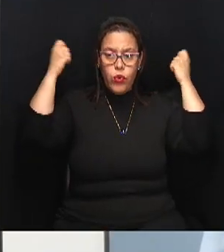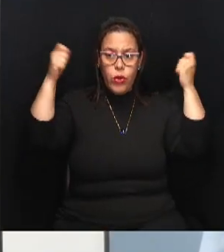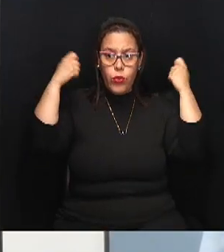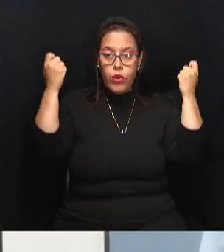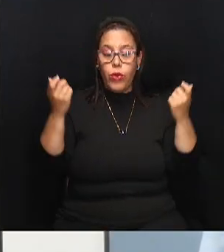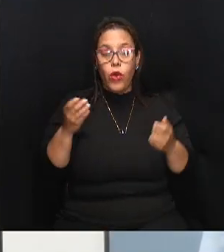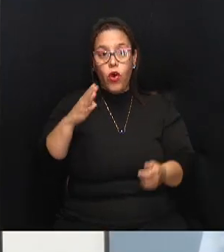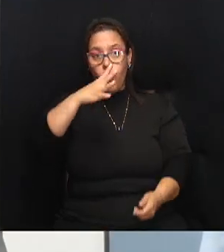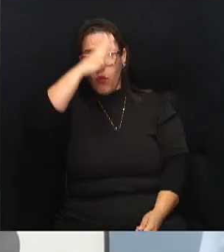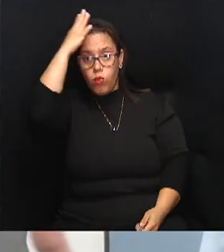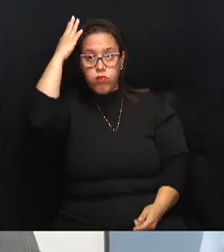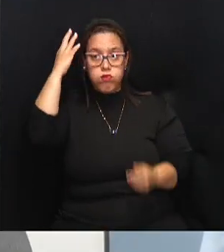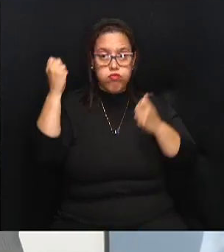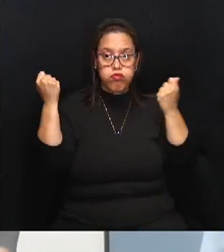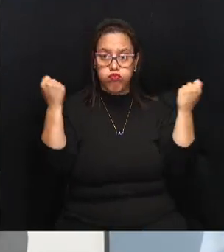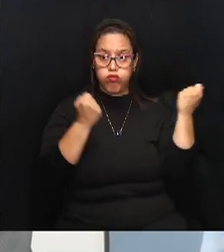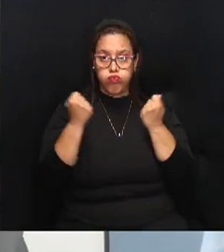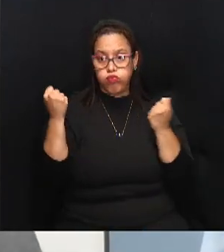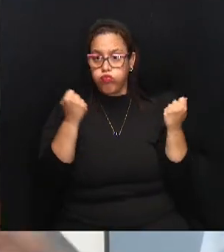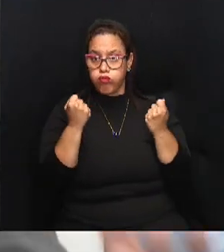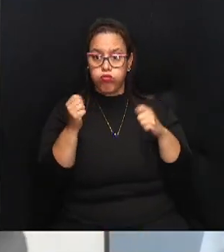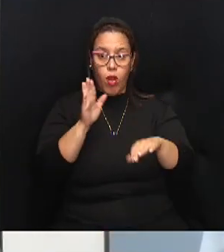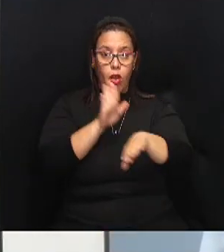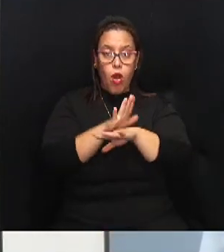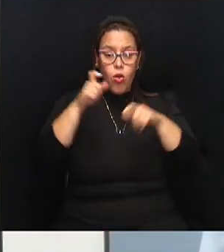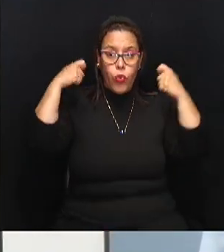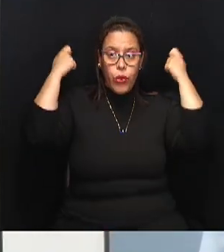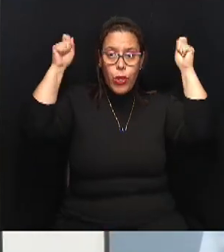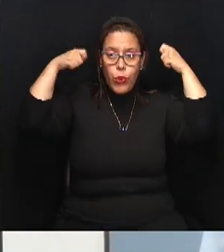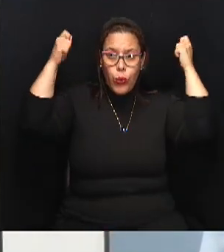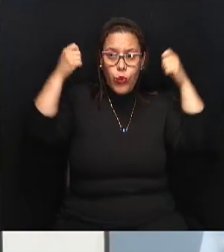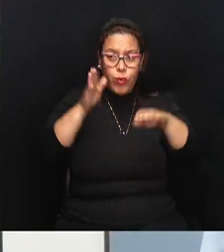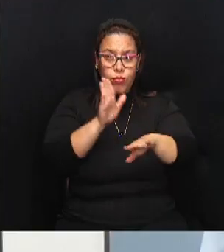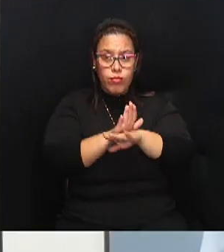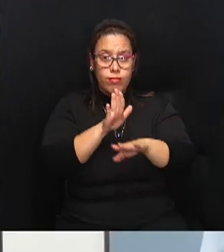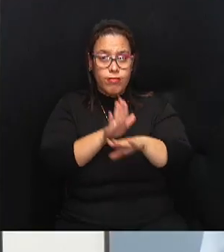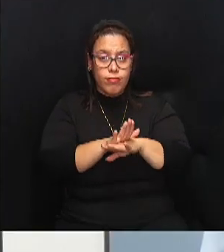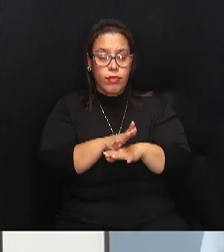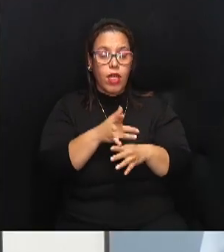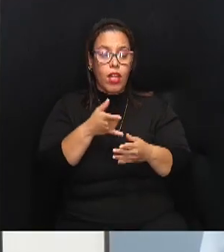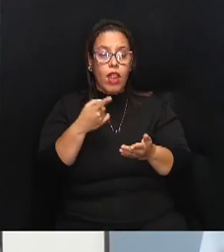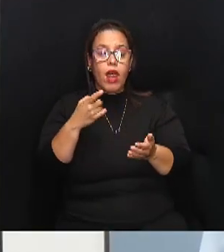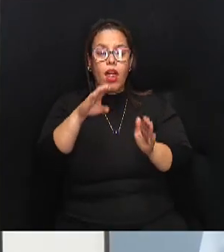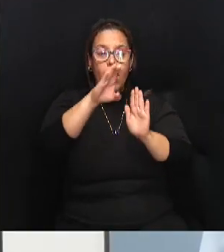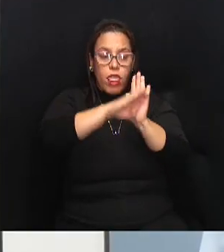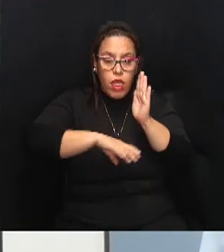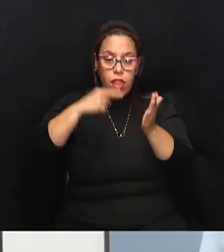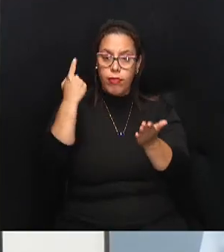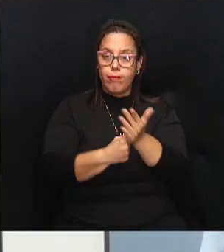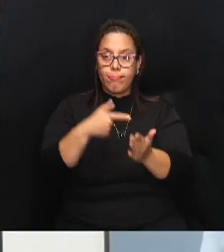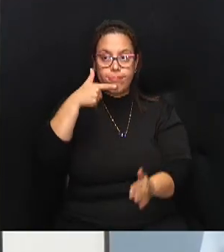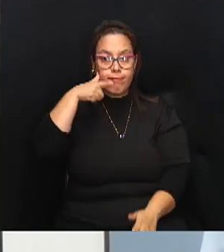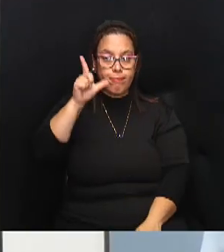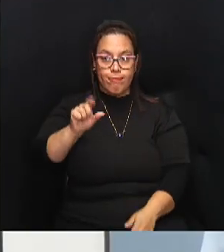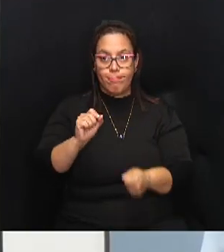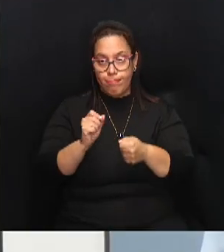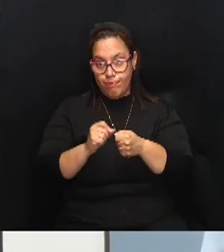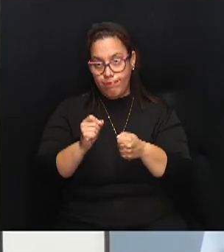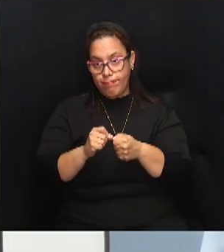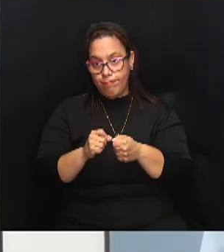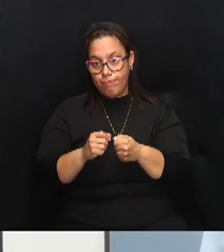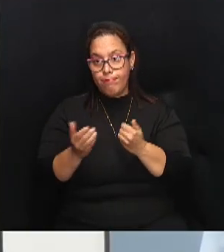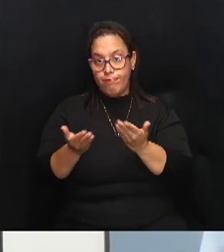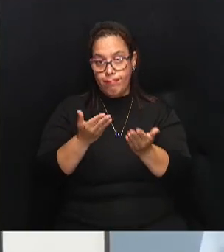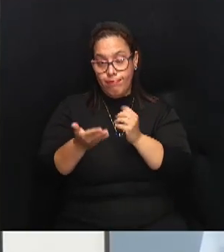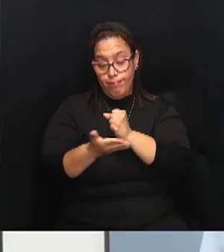ali para ajudar nessa questão do SAMU, que deu uma... Mas tendo esse convênio, a gente consegue fazer ações com base